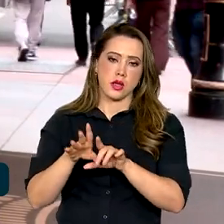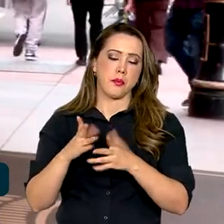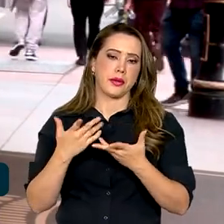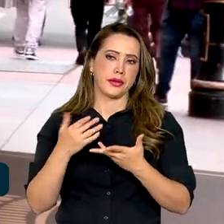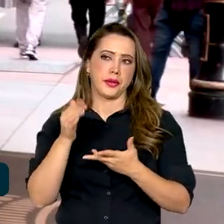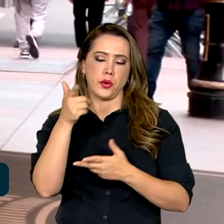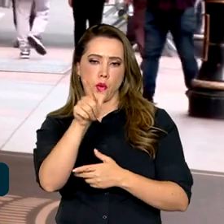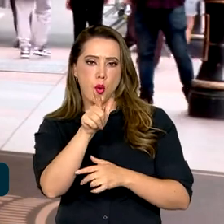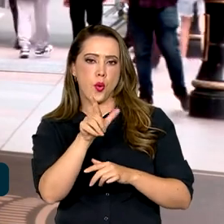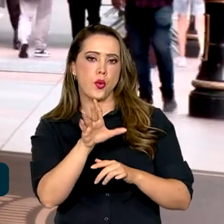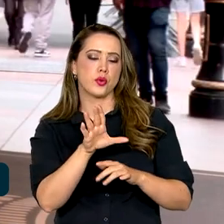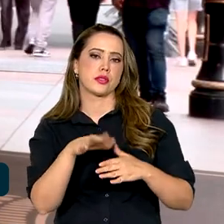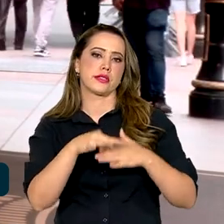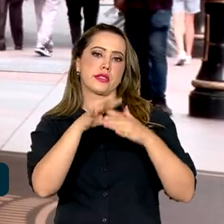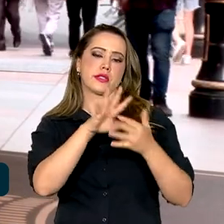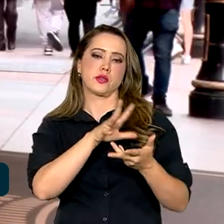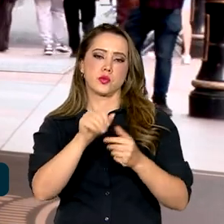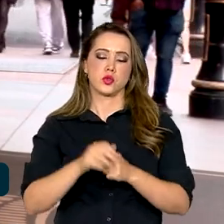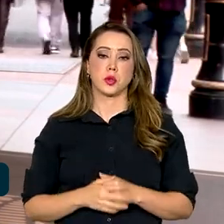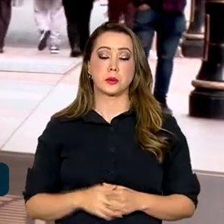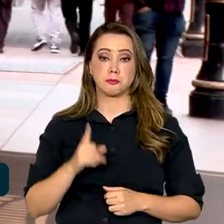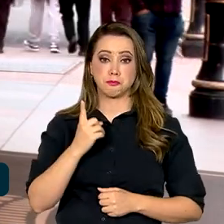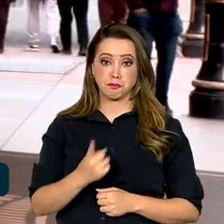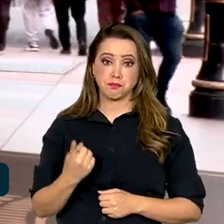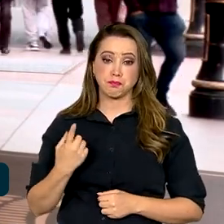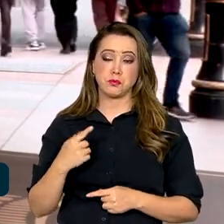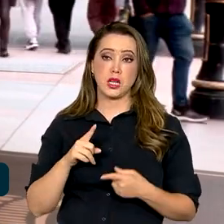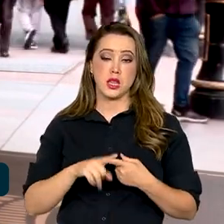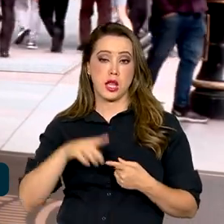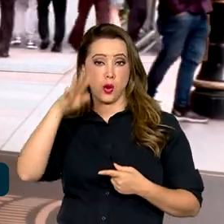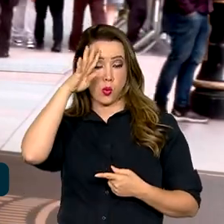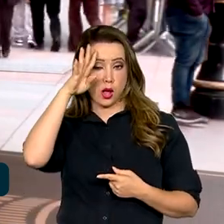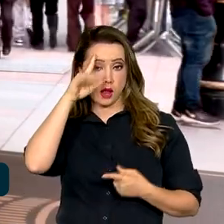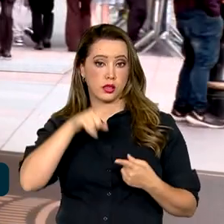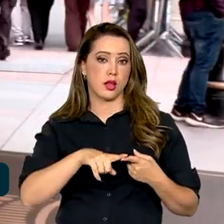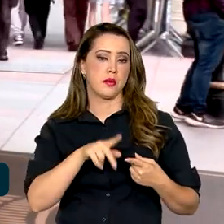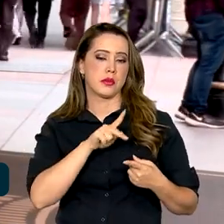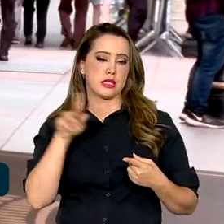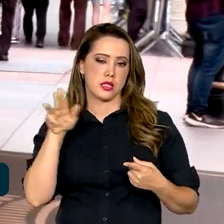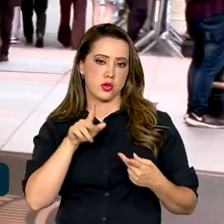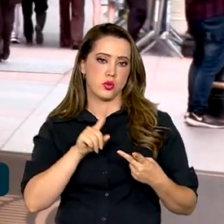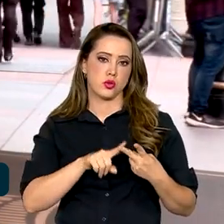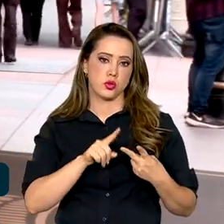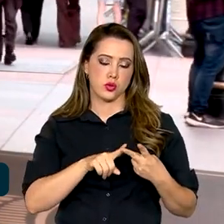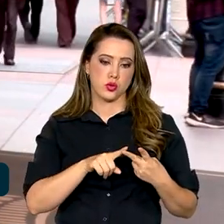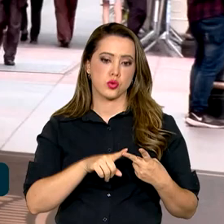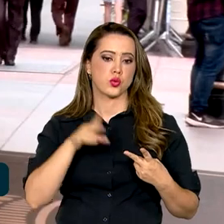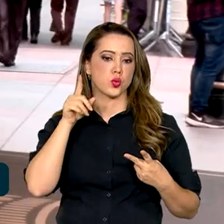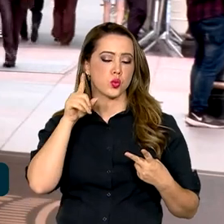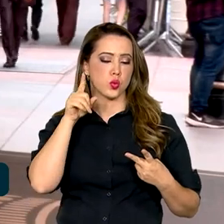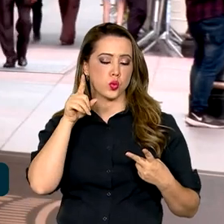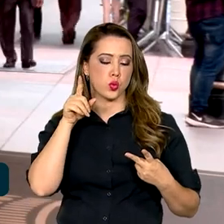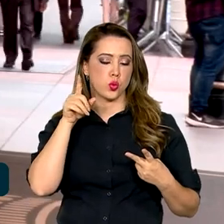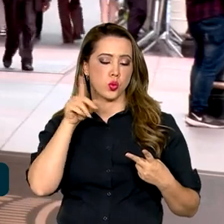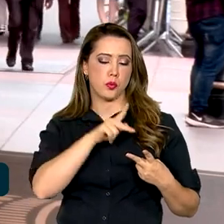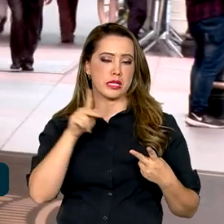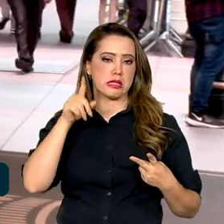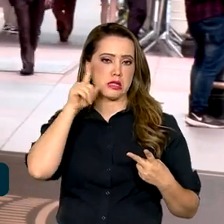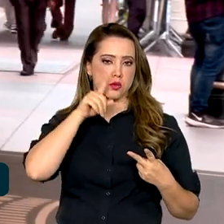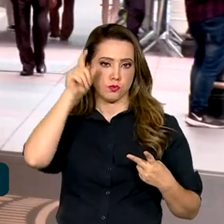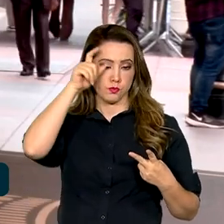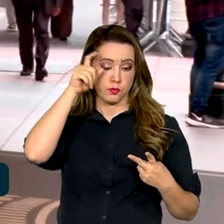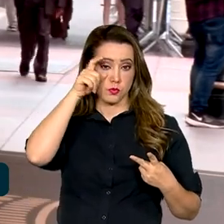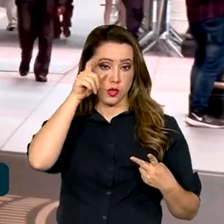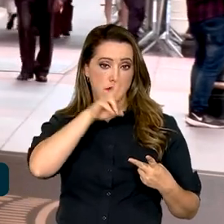Joe Biden. Na quarta-feira, Lula e Biden vão lançar a iniciativa global para o avanço dos direitos trabalhistas